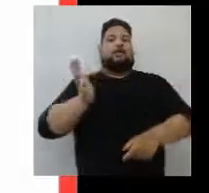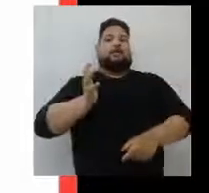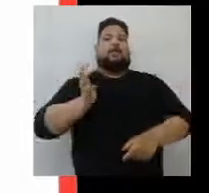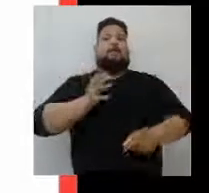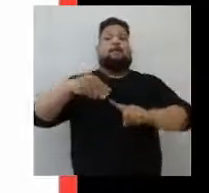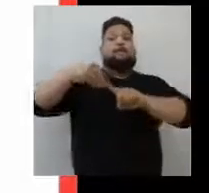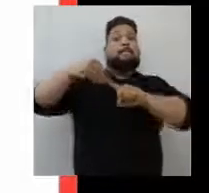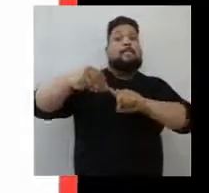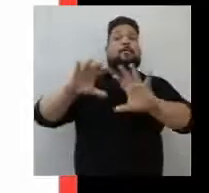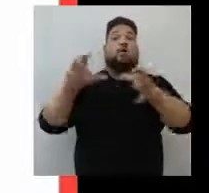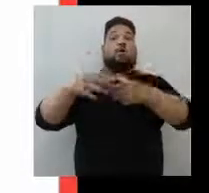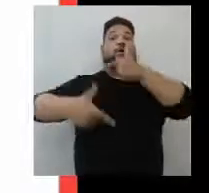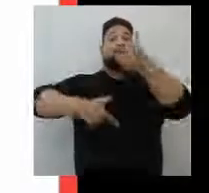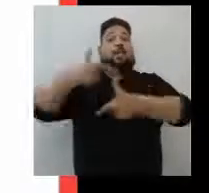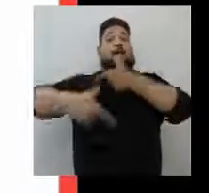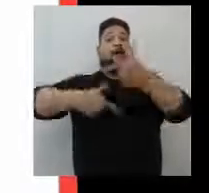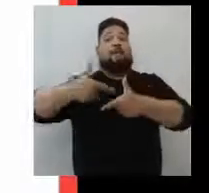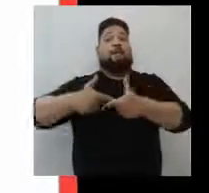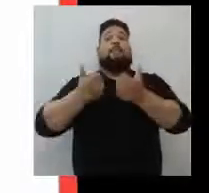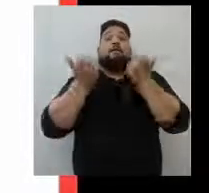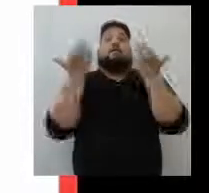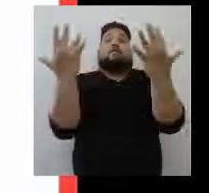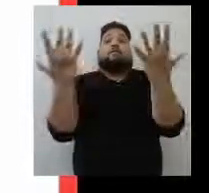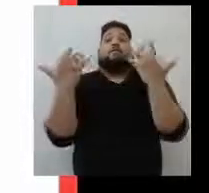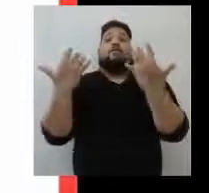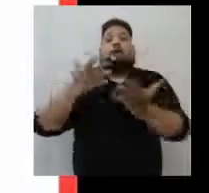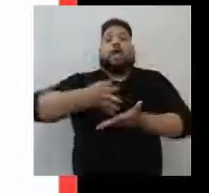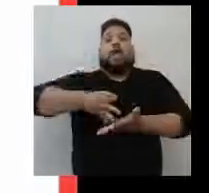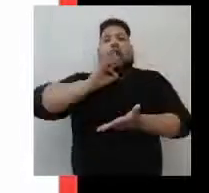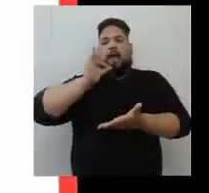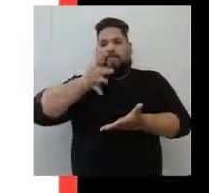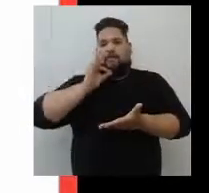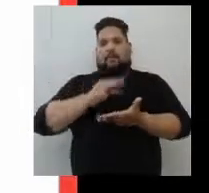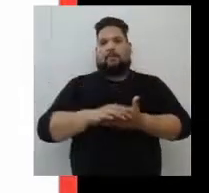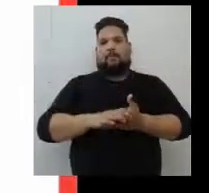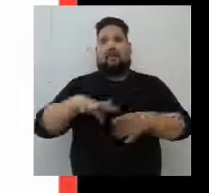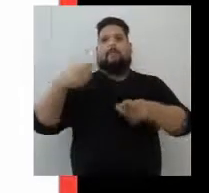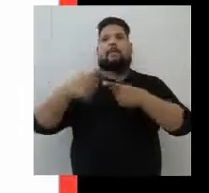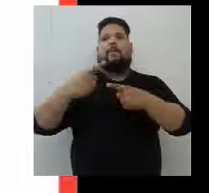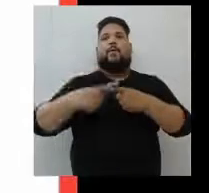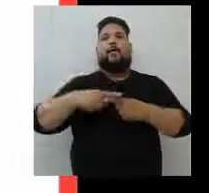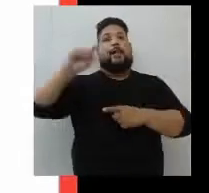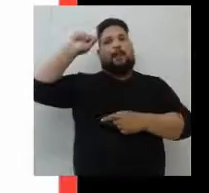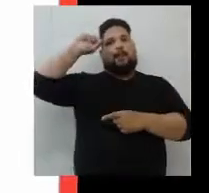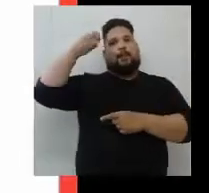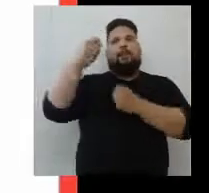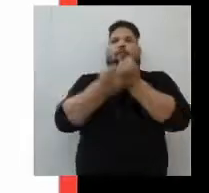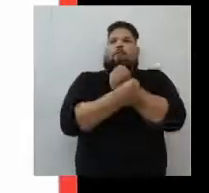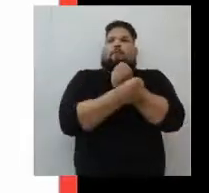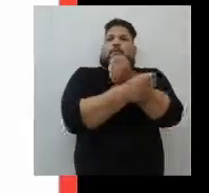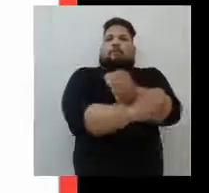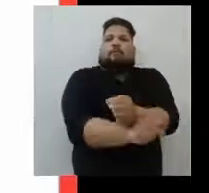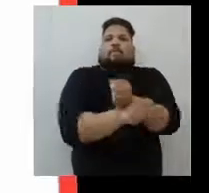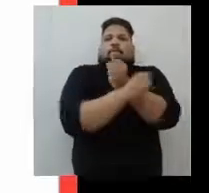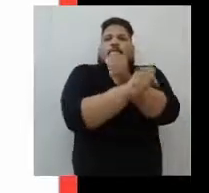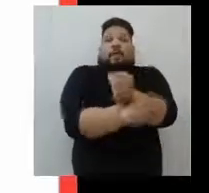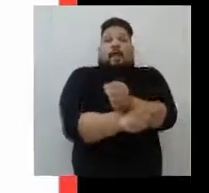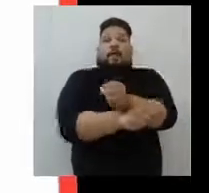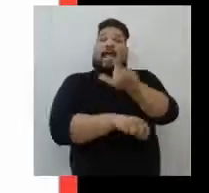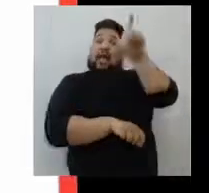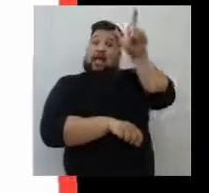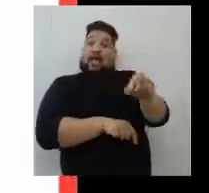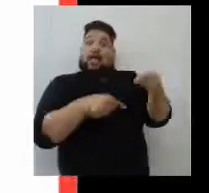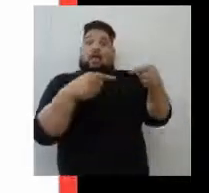formada pelos cafeicultores. Eles querem indenização porque o escravo, o escravizado, ele era considerado